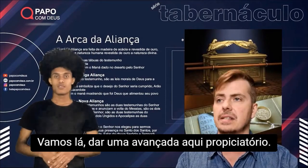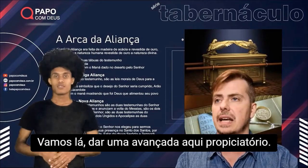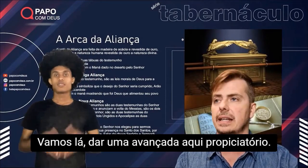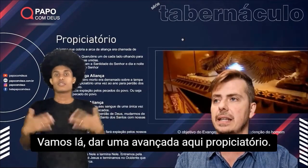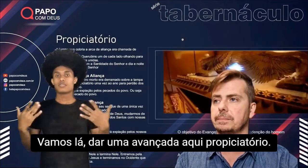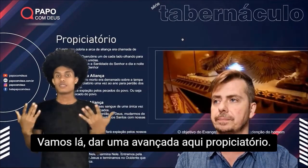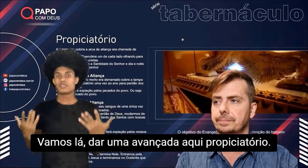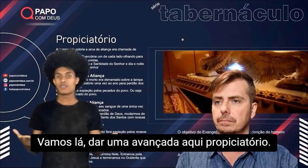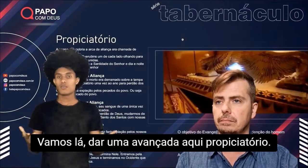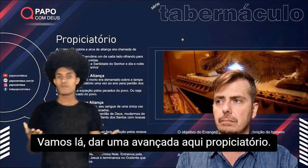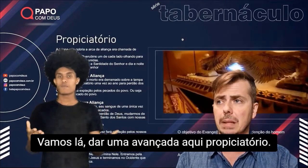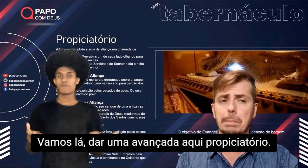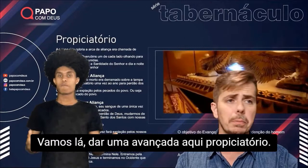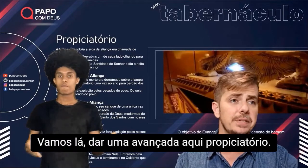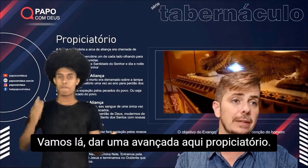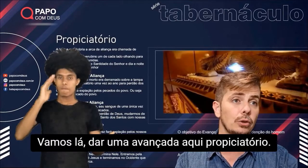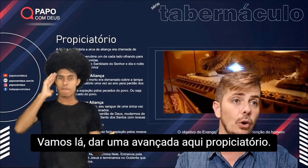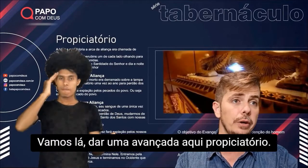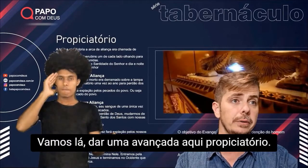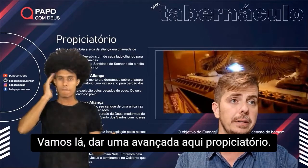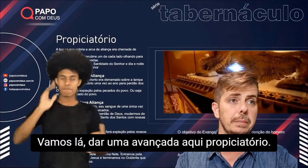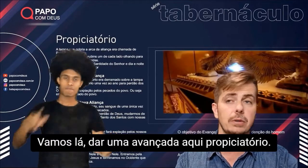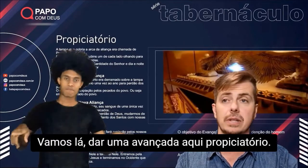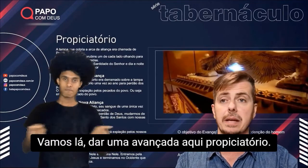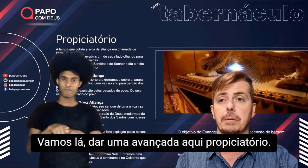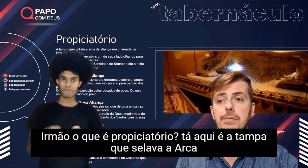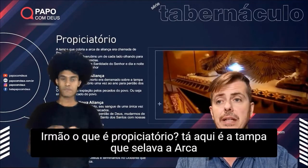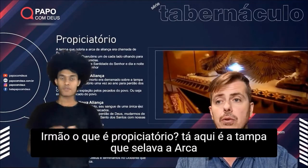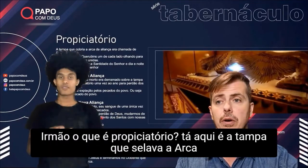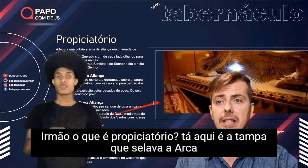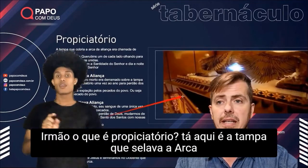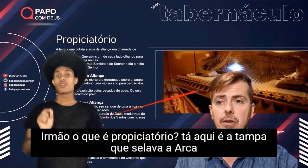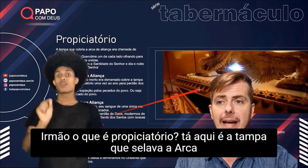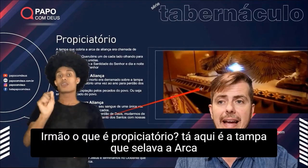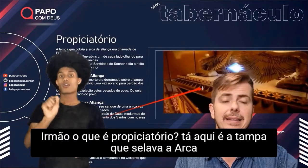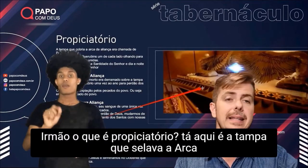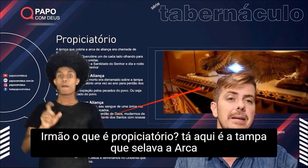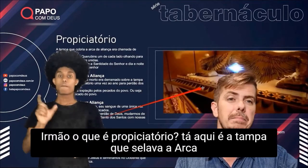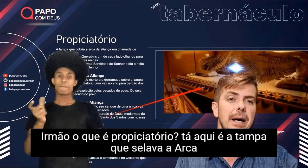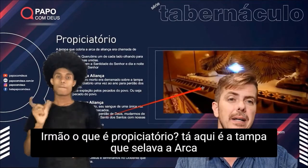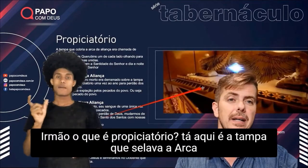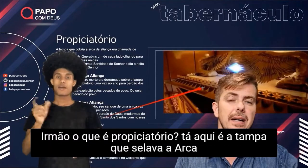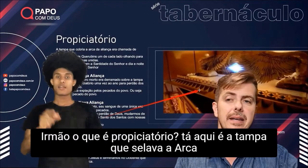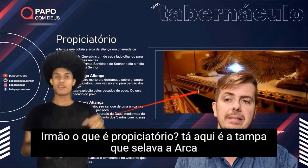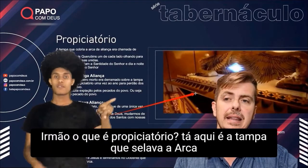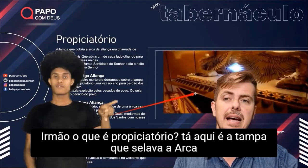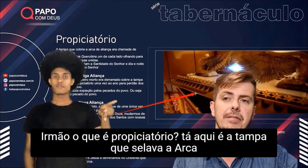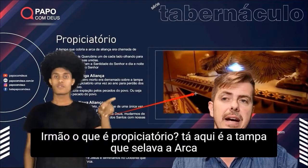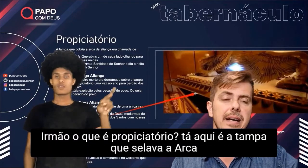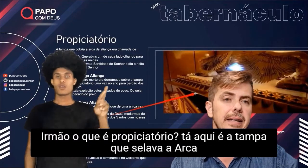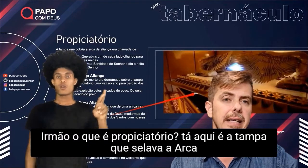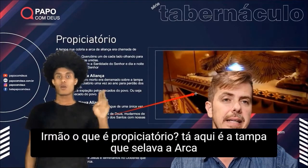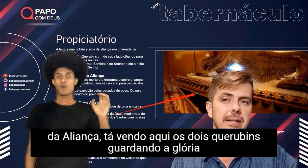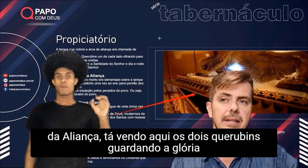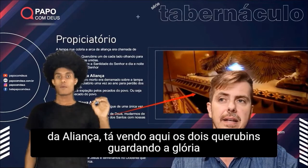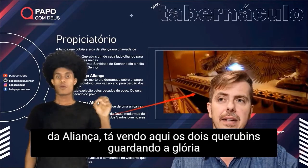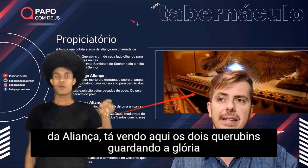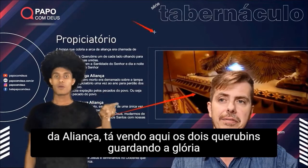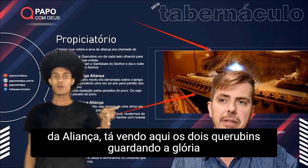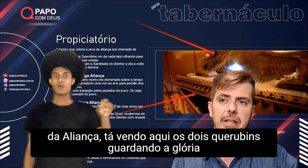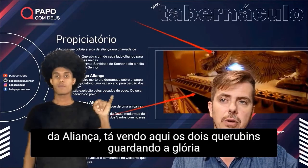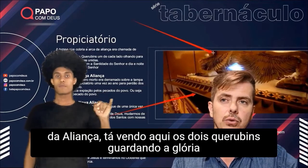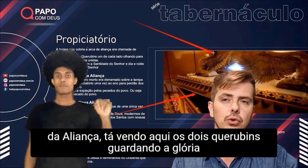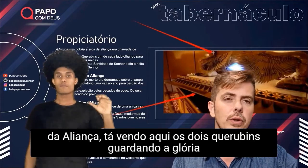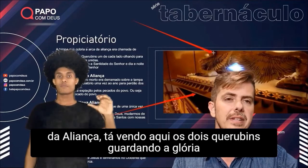dar uma avançada aqui. Propiciatório, irmãos, o que é propiciatório? Tá aqui, ó, é a tampa que selava a arca da aliança.